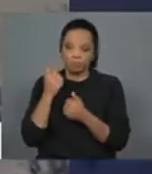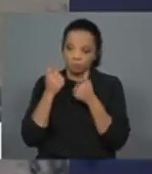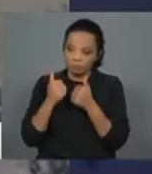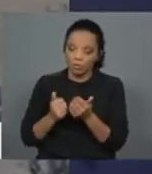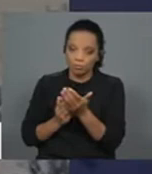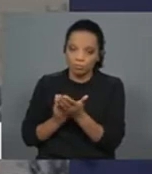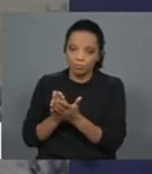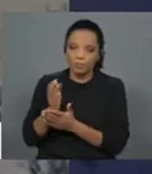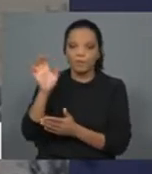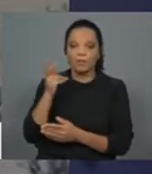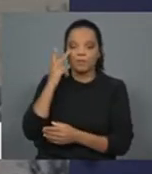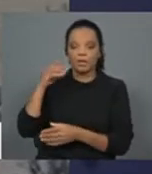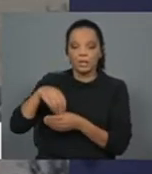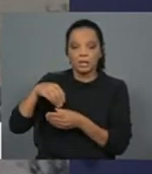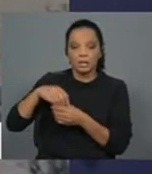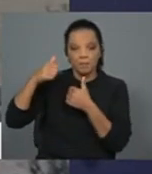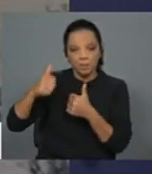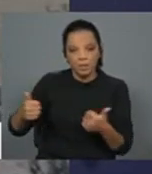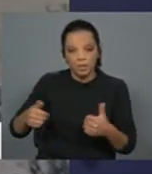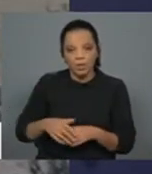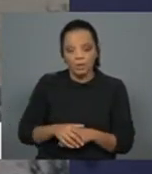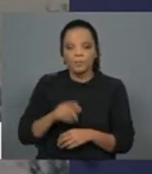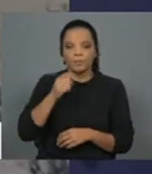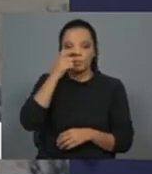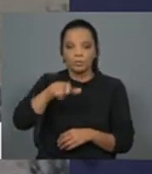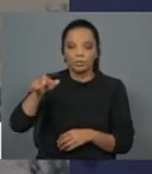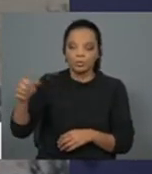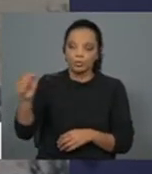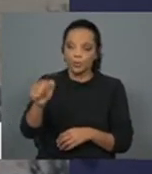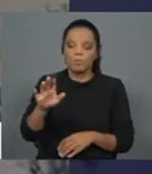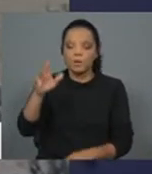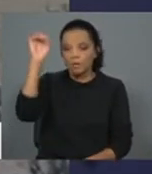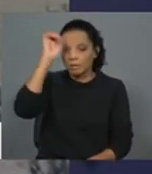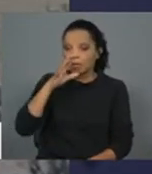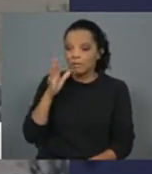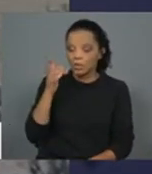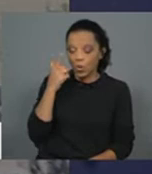de habitabilidade, puseram-se lá as pessoas, mas ninguém lhes disse